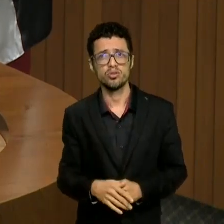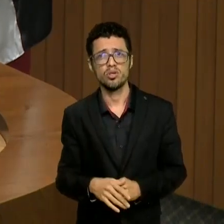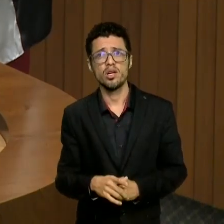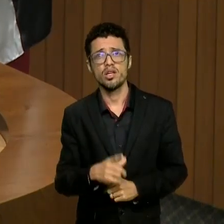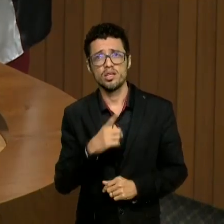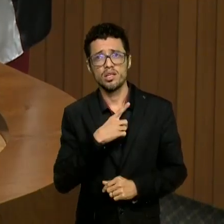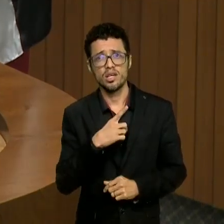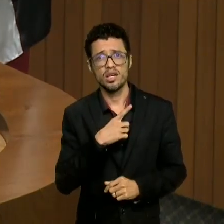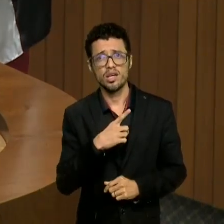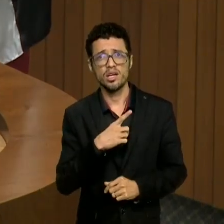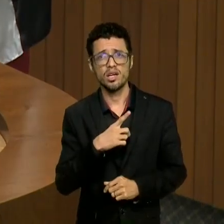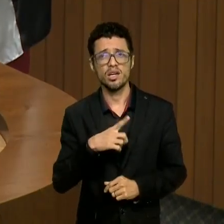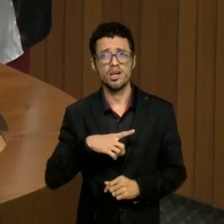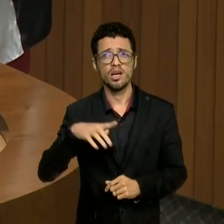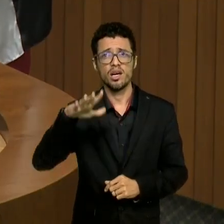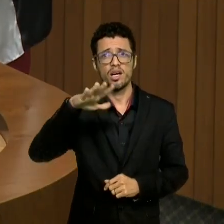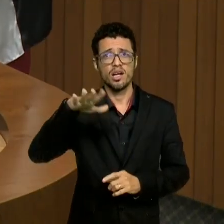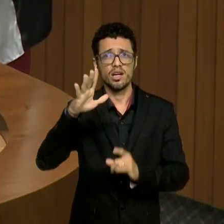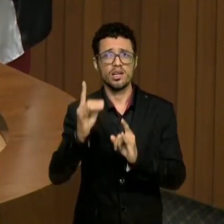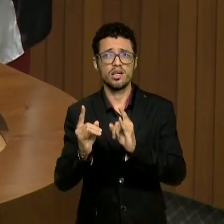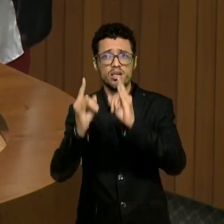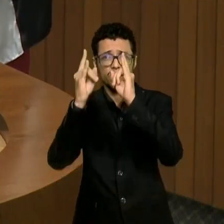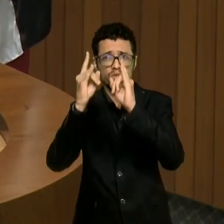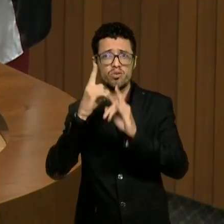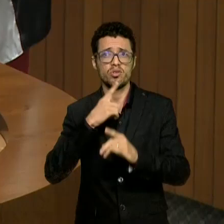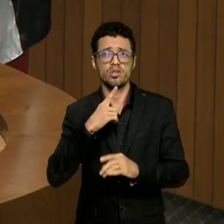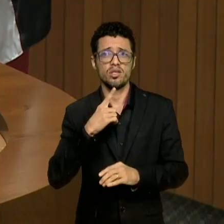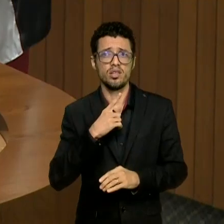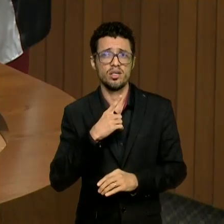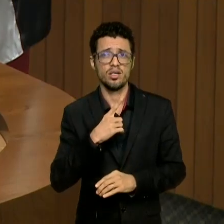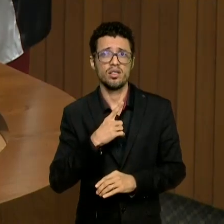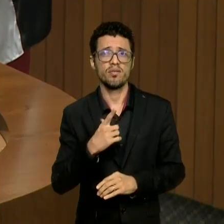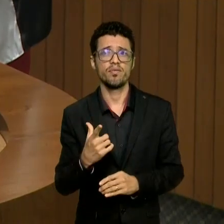mora o Roberto Rocha também. Então, assim,